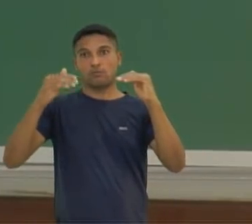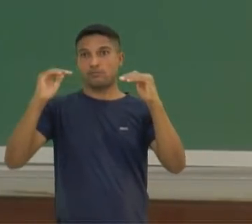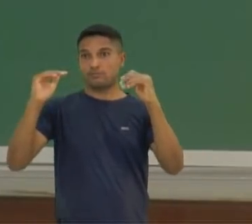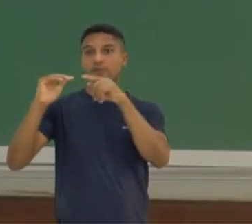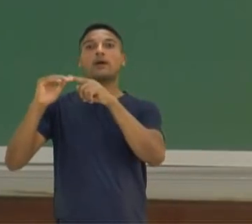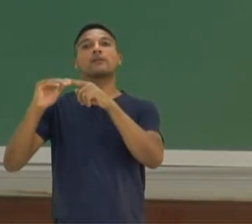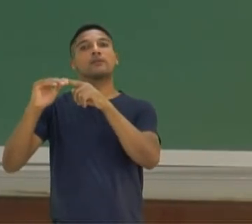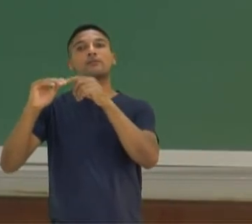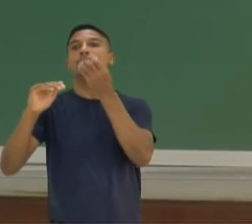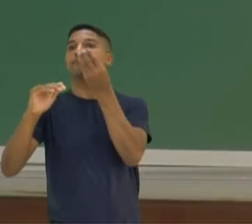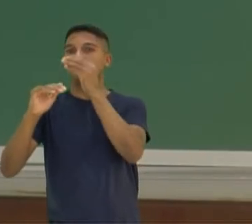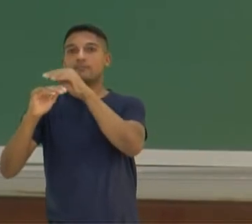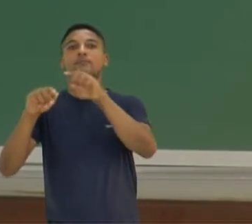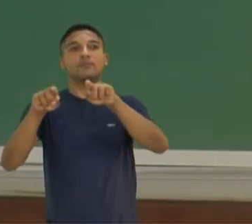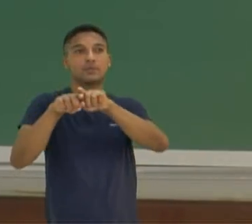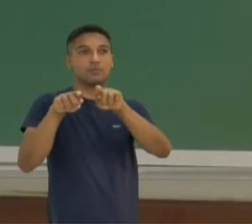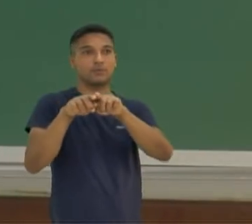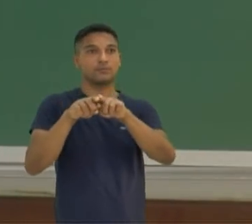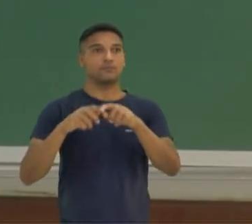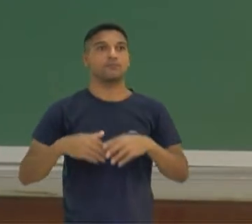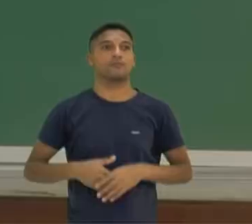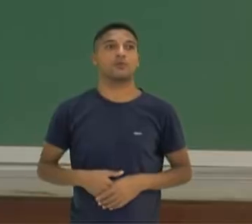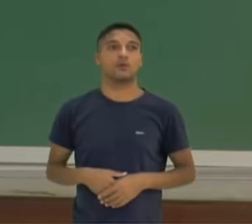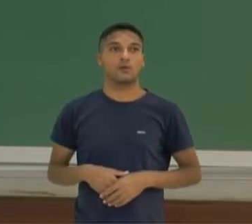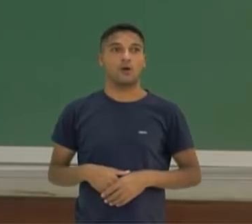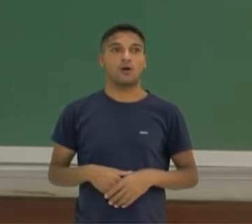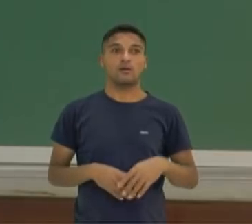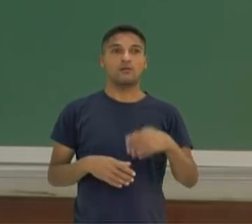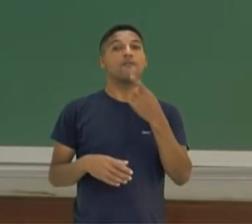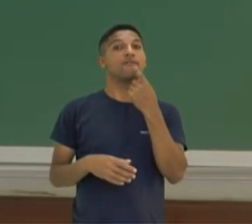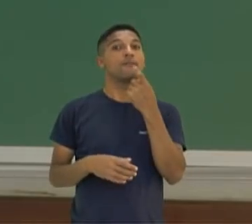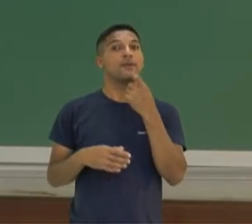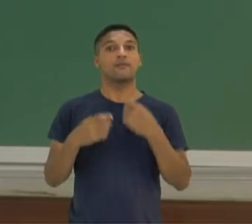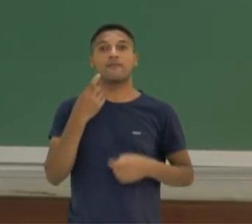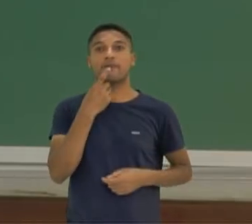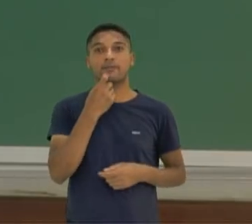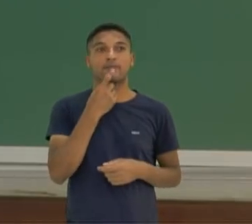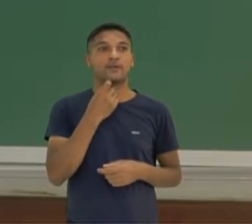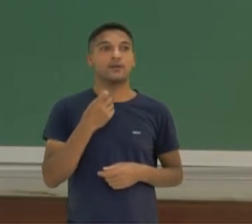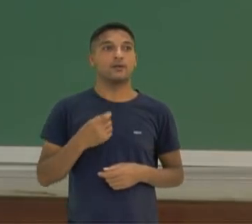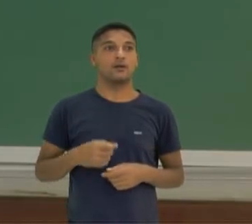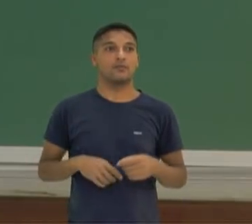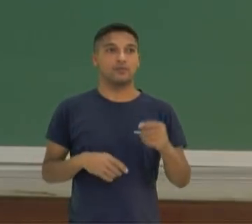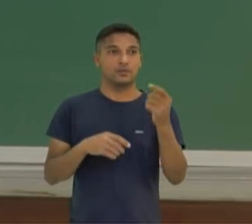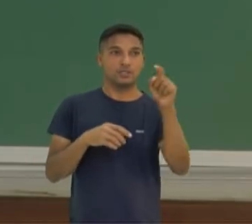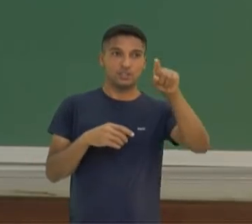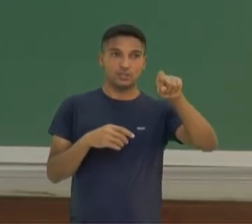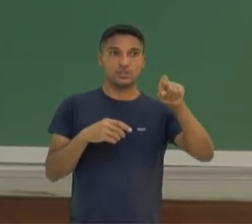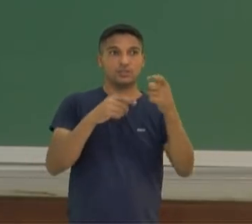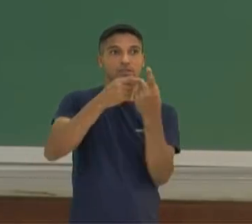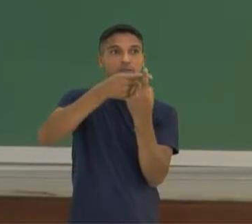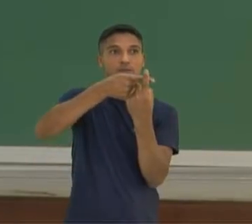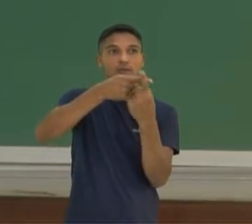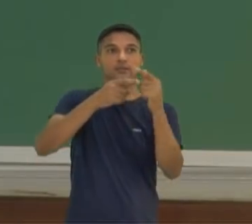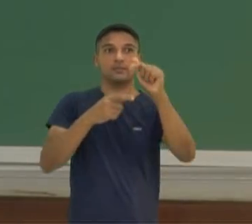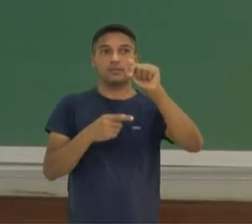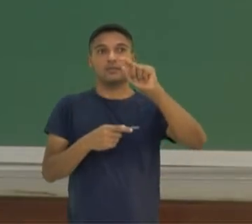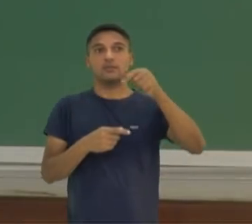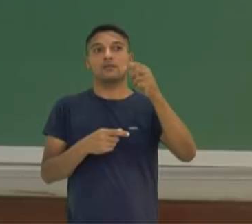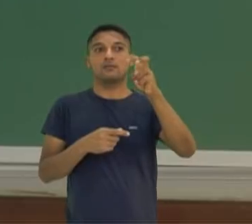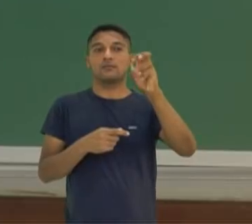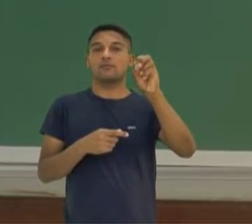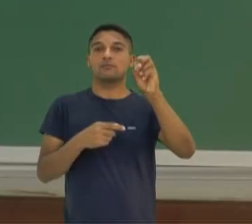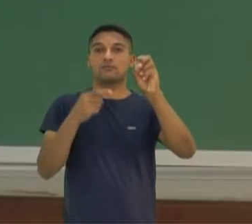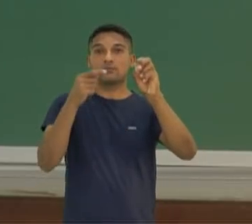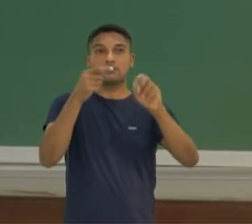com 7,50 diminuindo, né? Para nós conseguirmos eliminar esse 7,50 desse lado da igualdade.